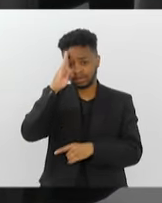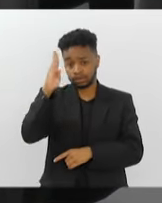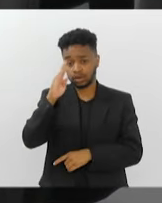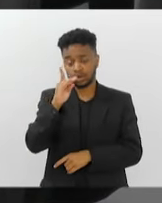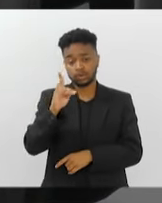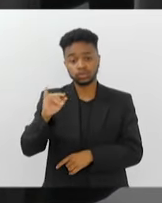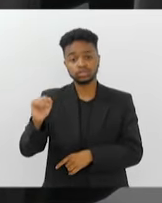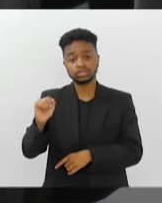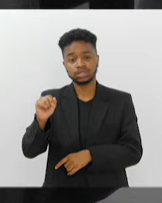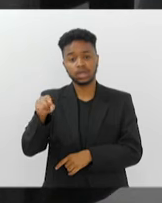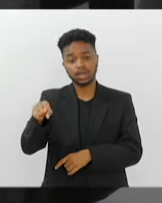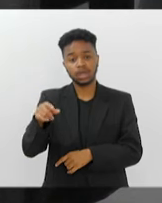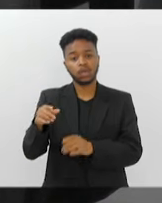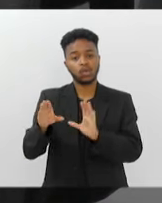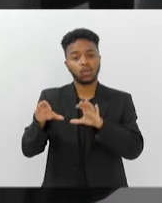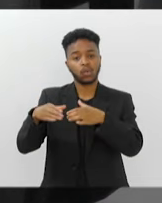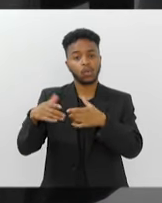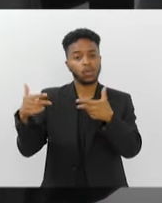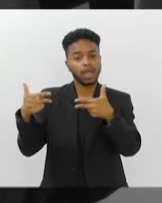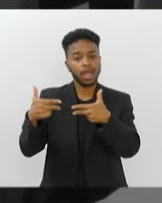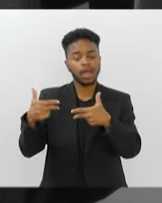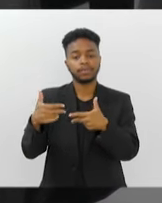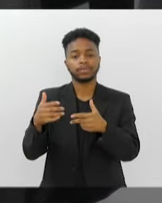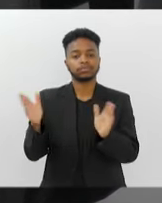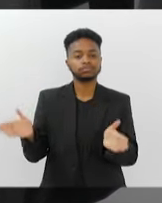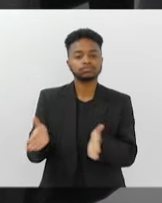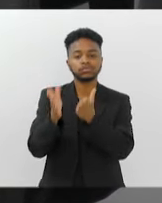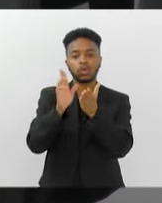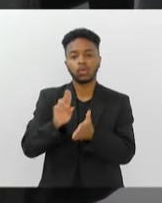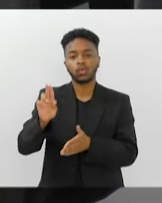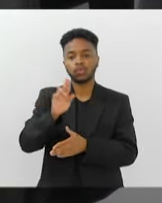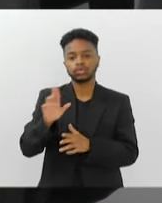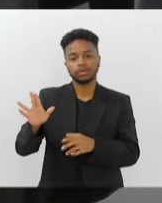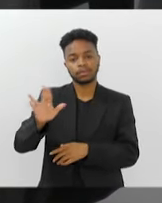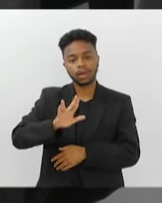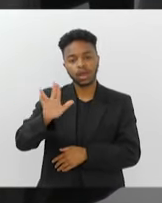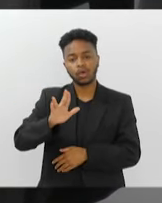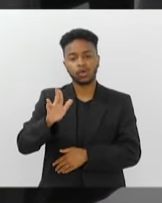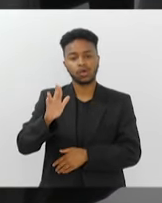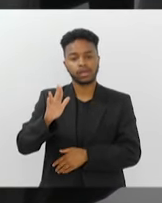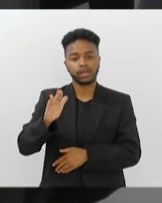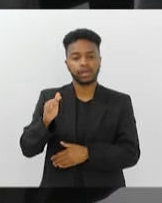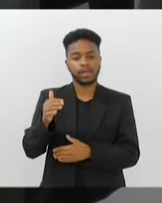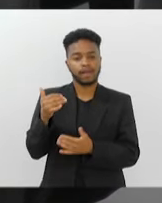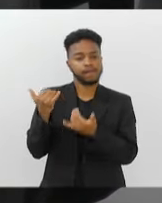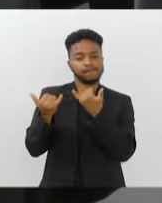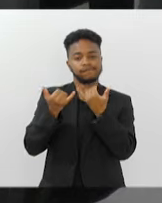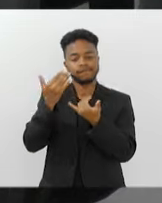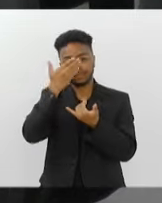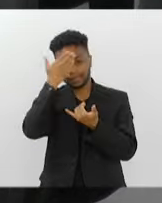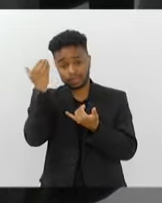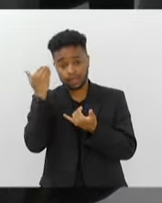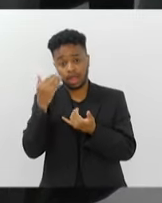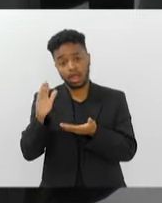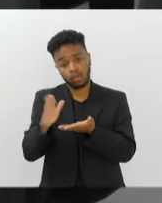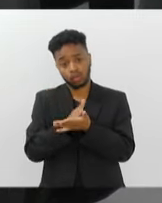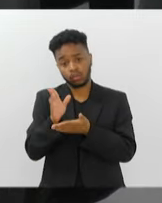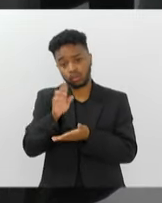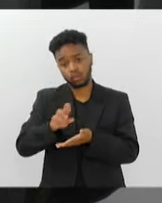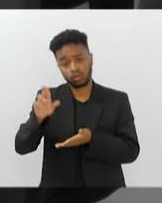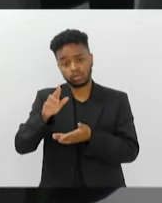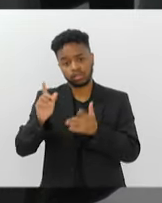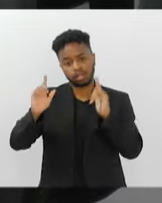dia que esses raps que estimula o uso da maconha como diversão que é uso para diver